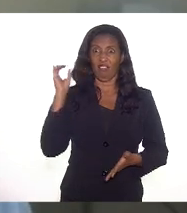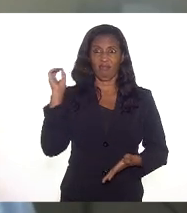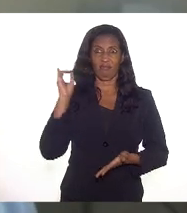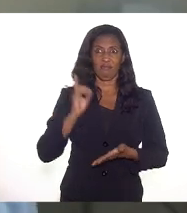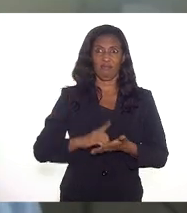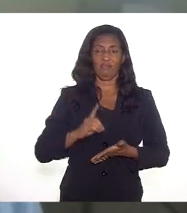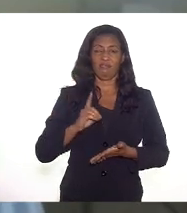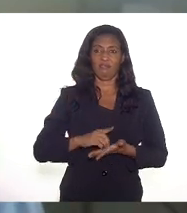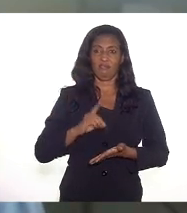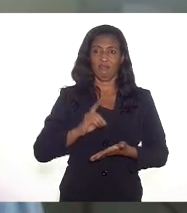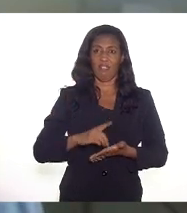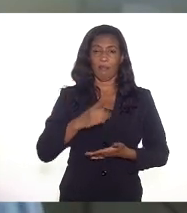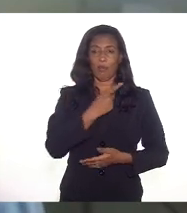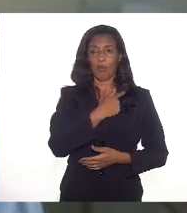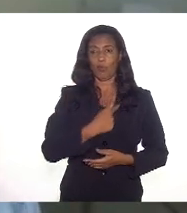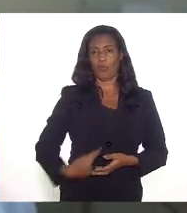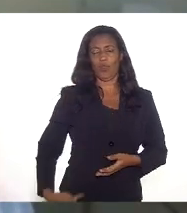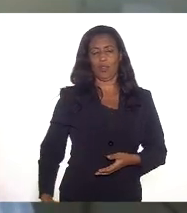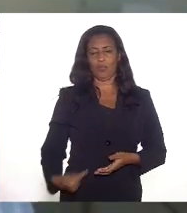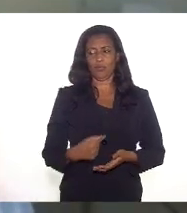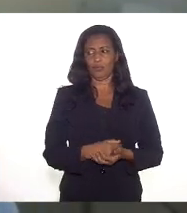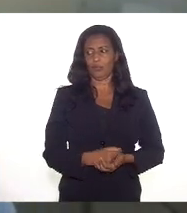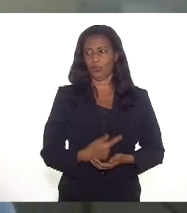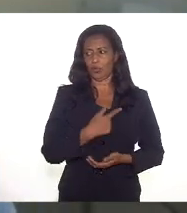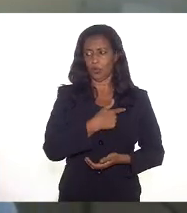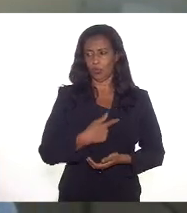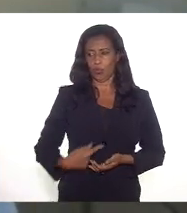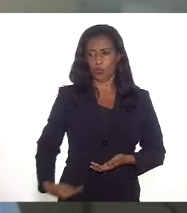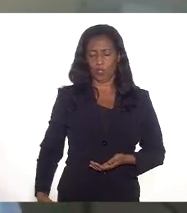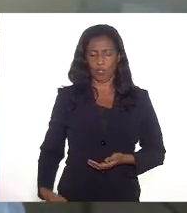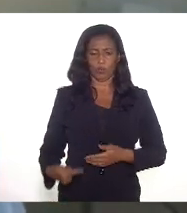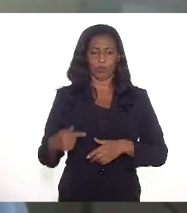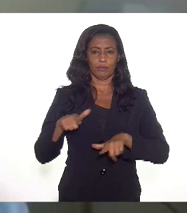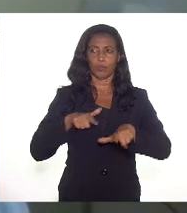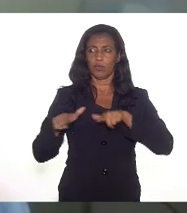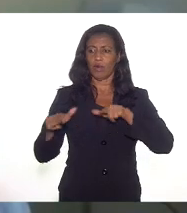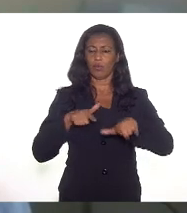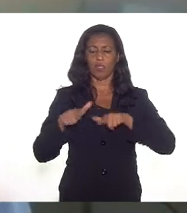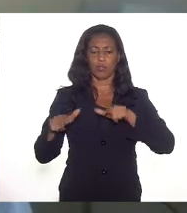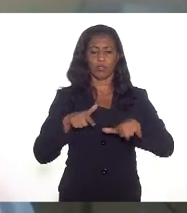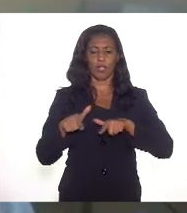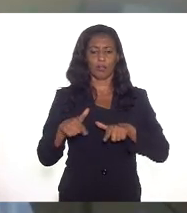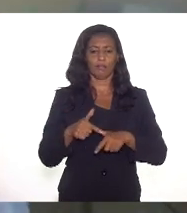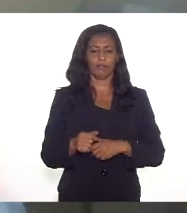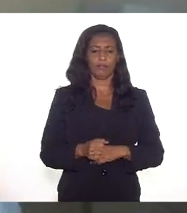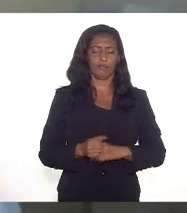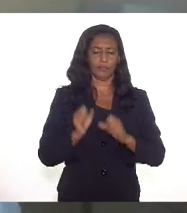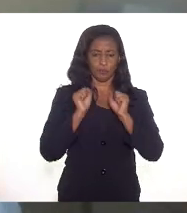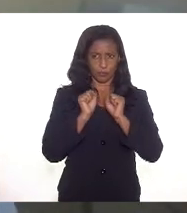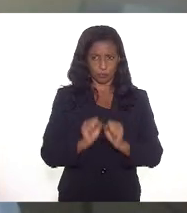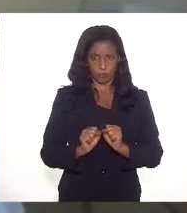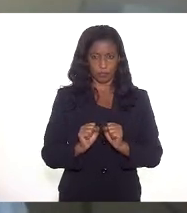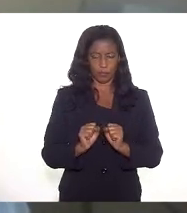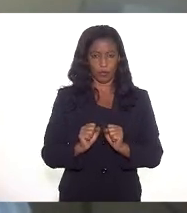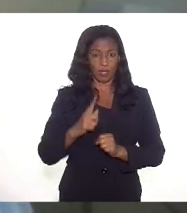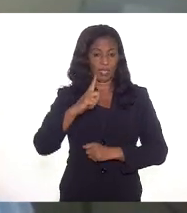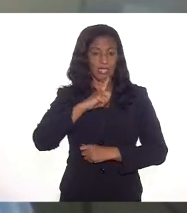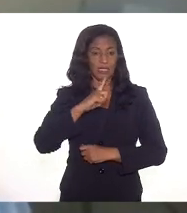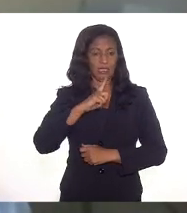decretado pelo governador. Governador, no exercício do poder que lhe